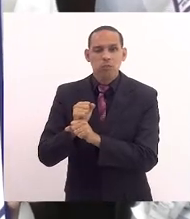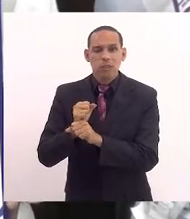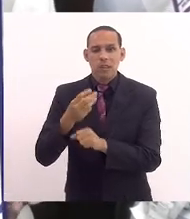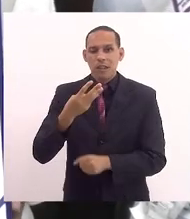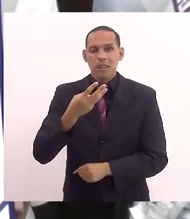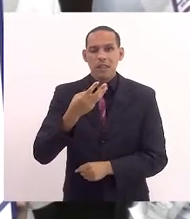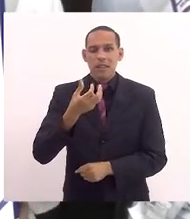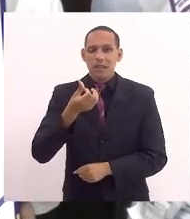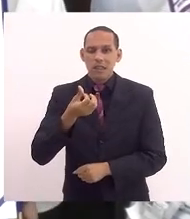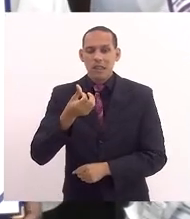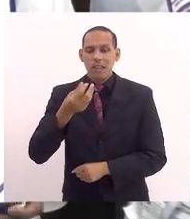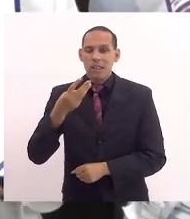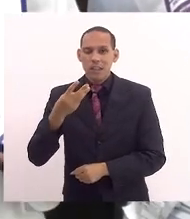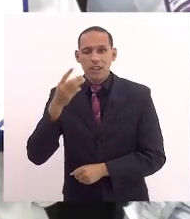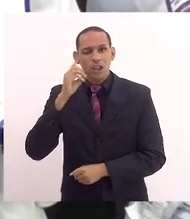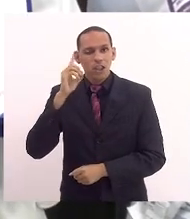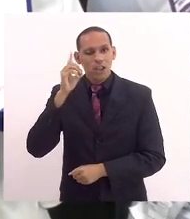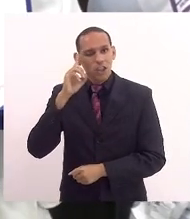363 dias.